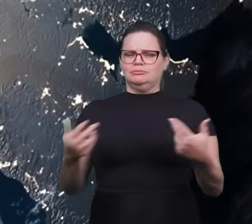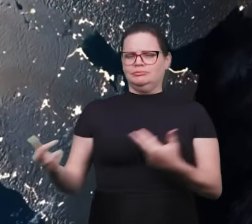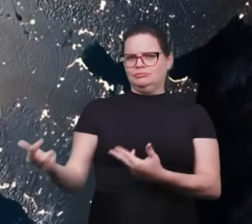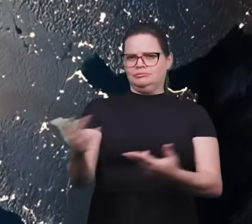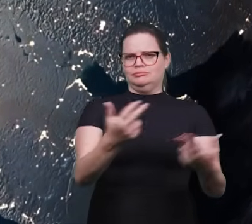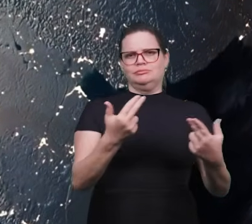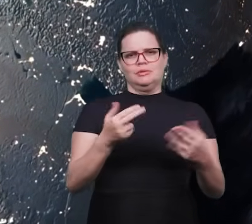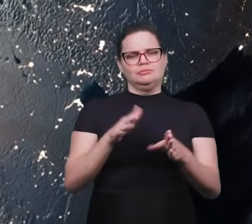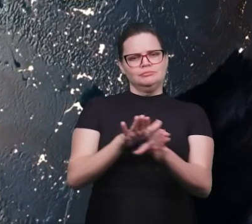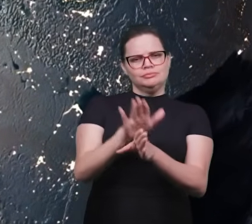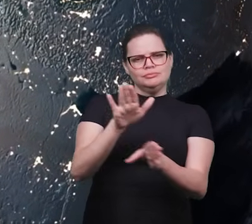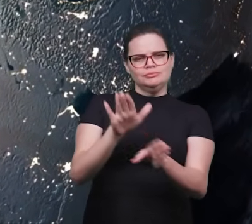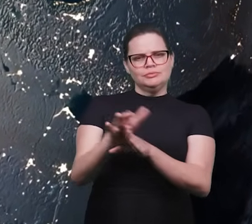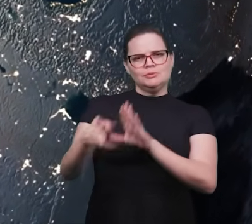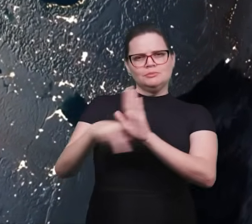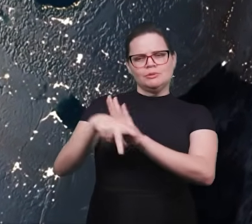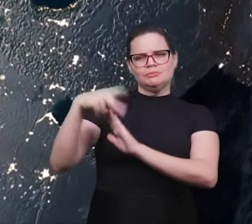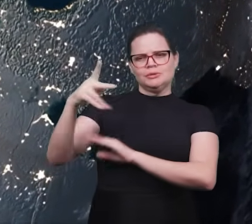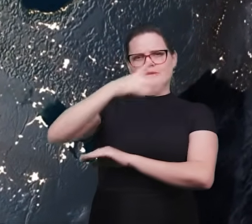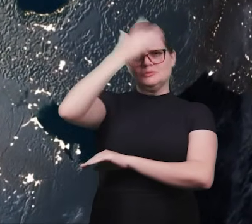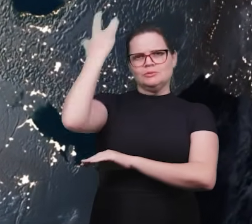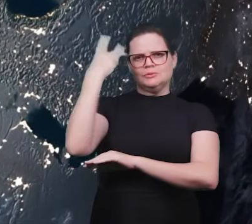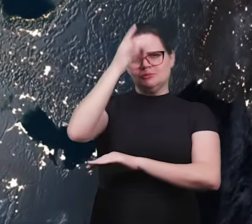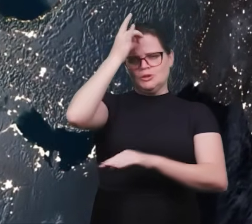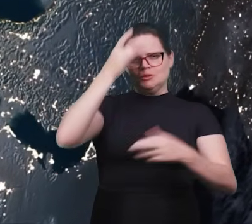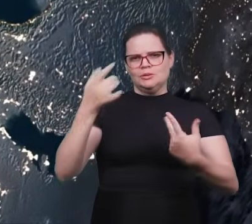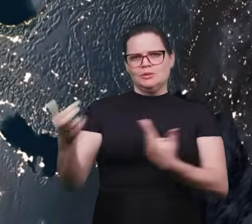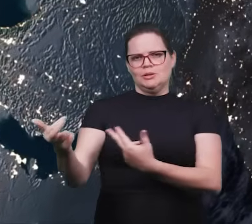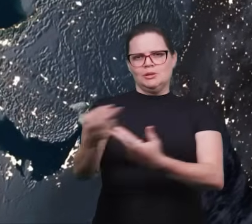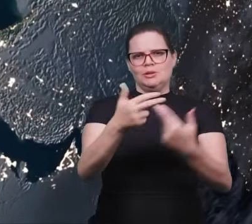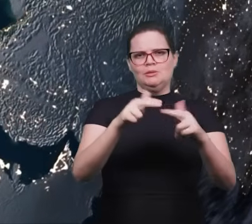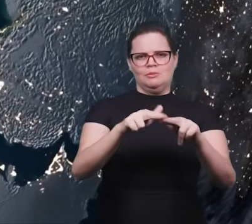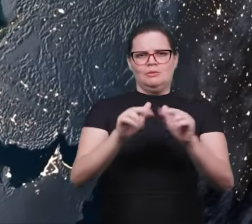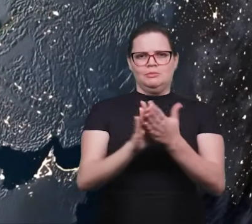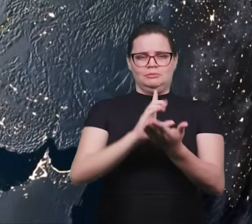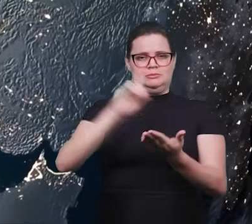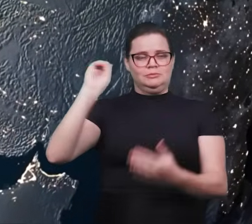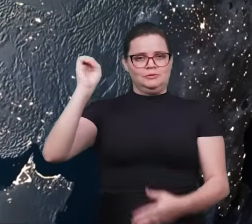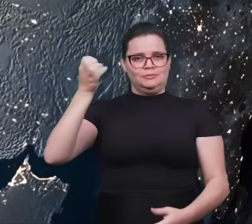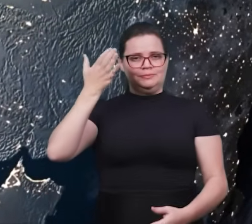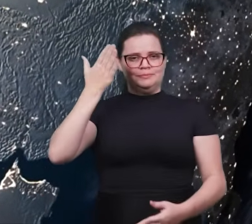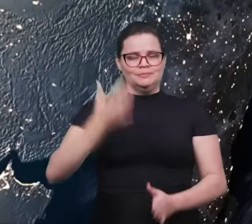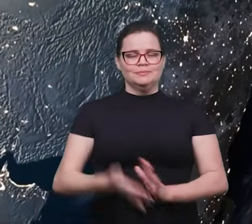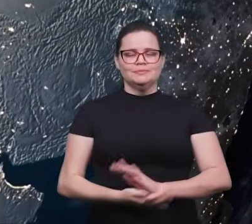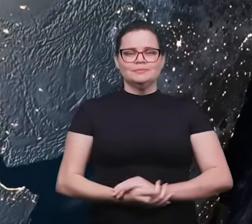direção do Espírito Santo de Deus e unidas pela Palavra Viva.